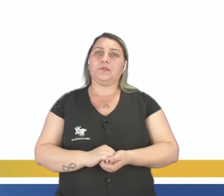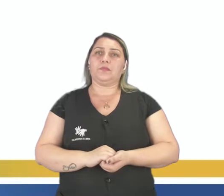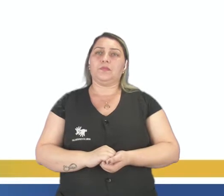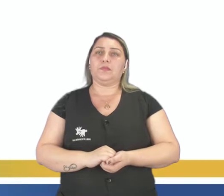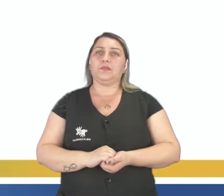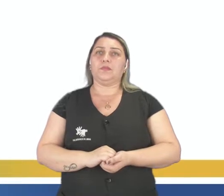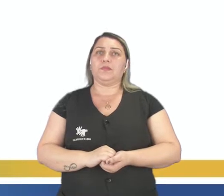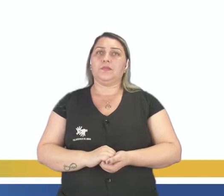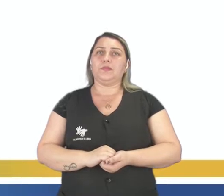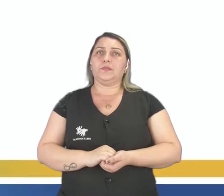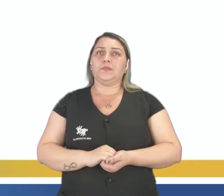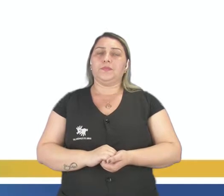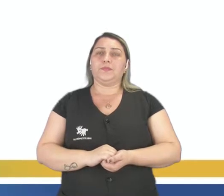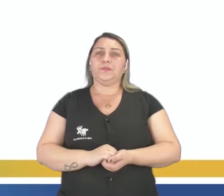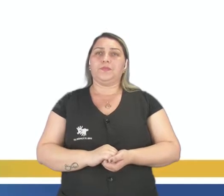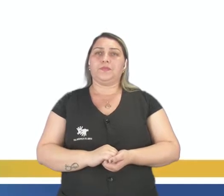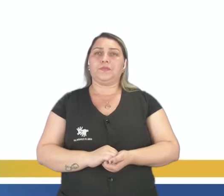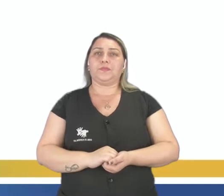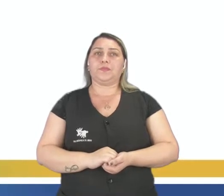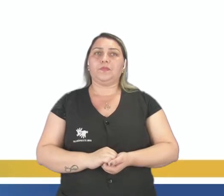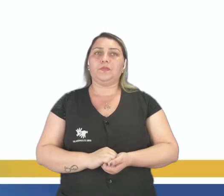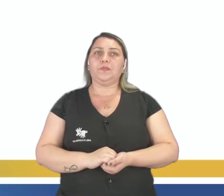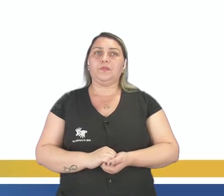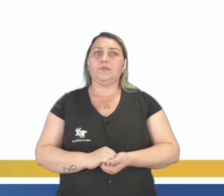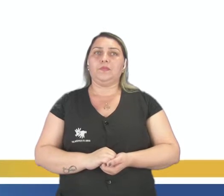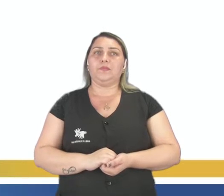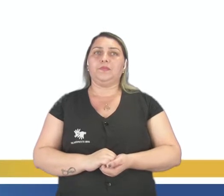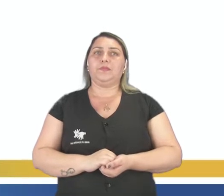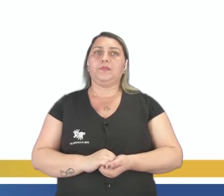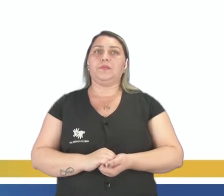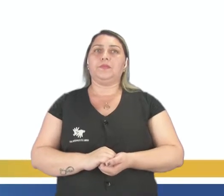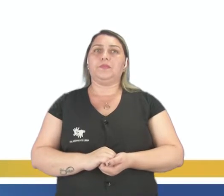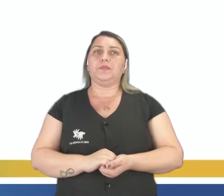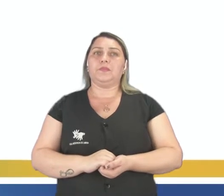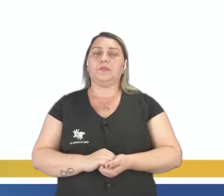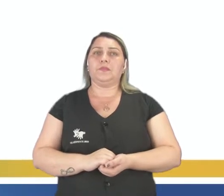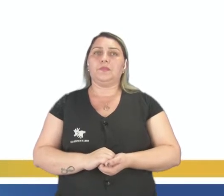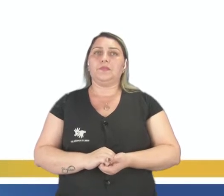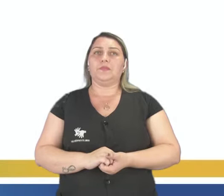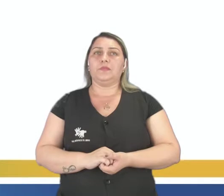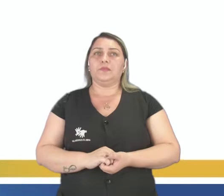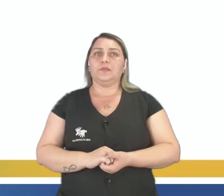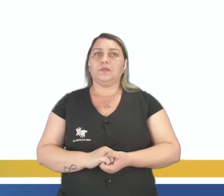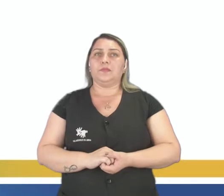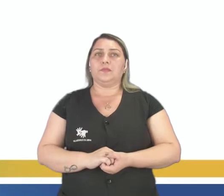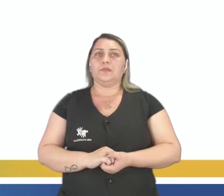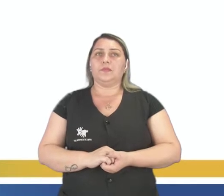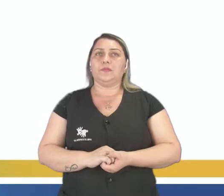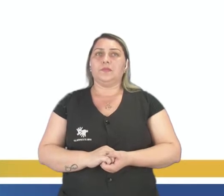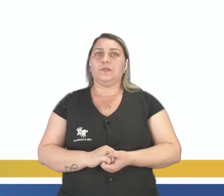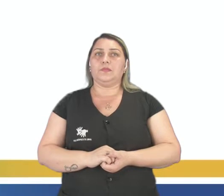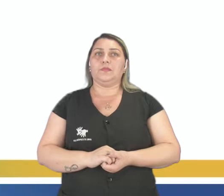Diferente de los otros tipos textuales que solo tienen 3, que es